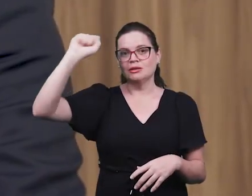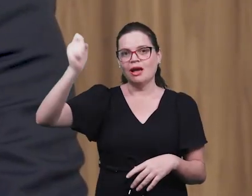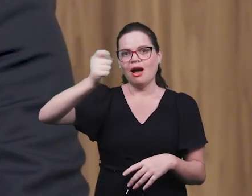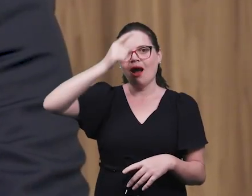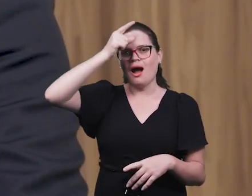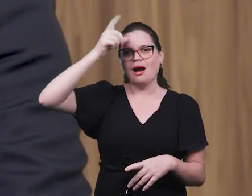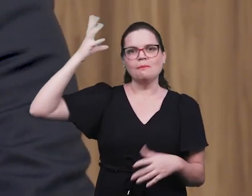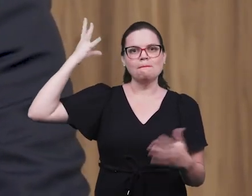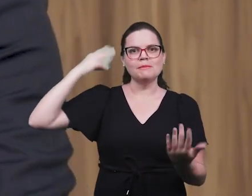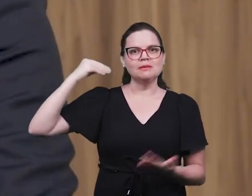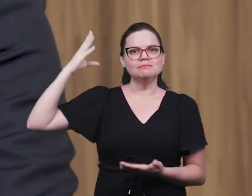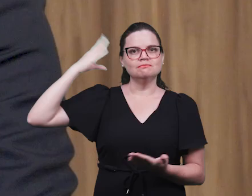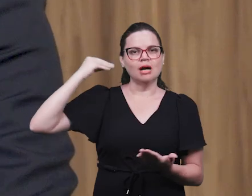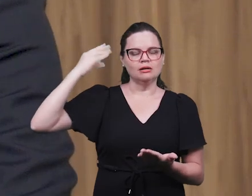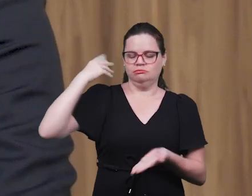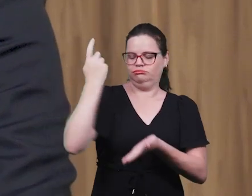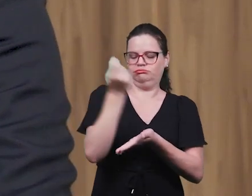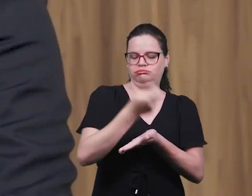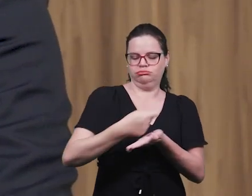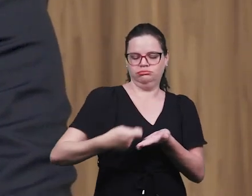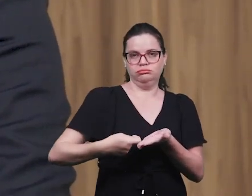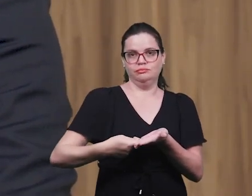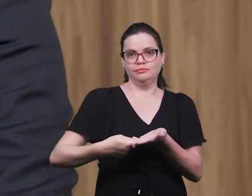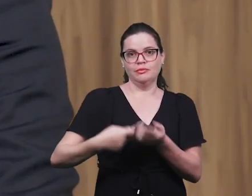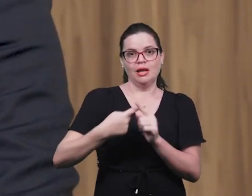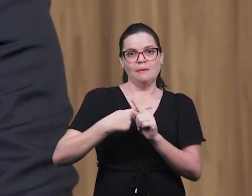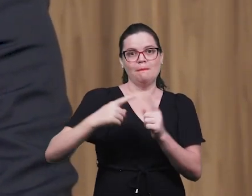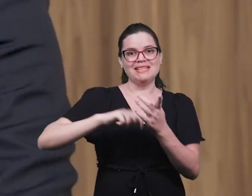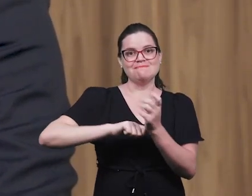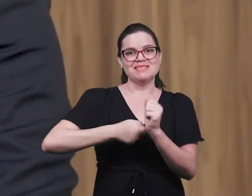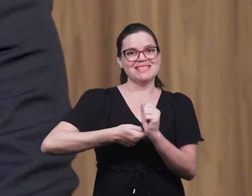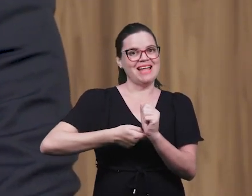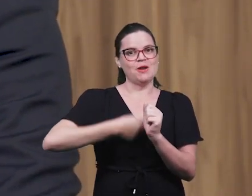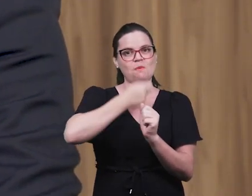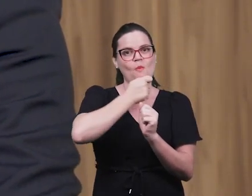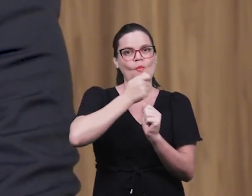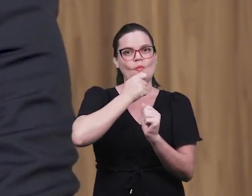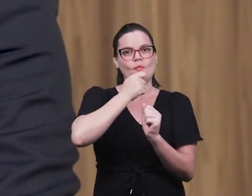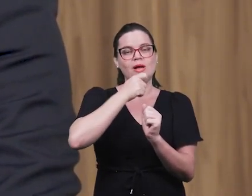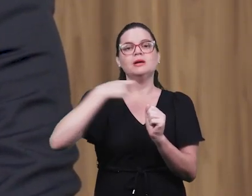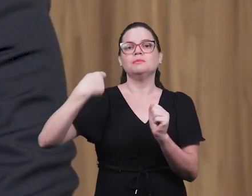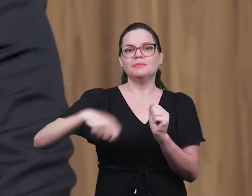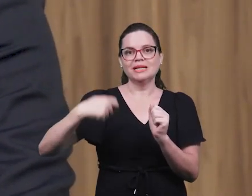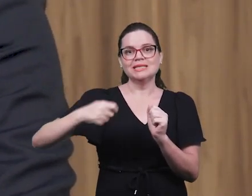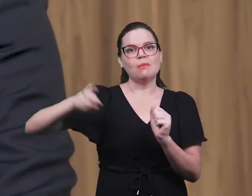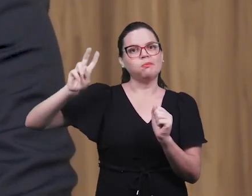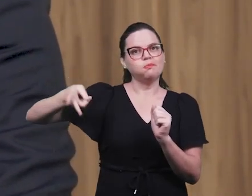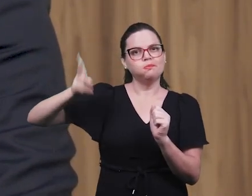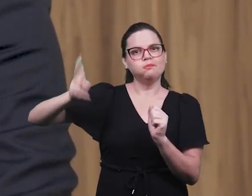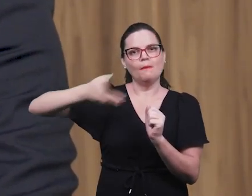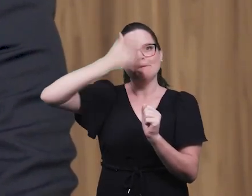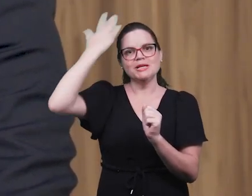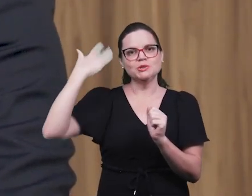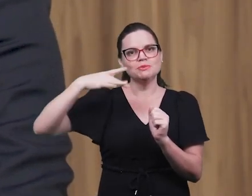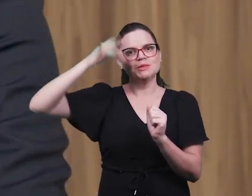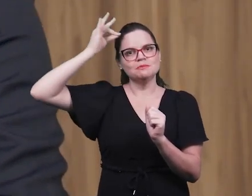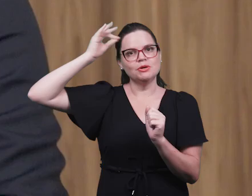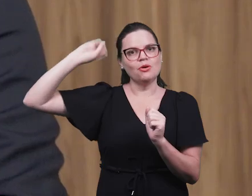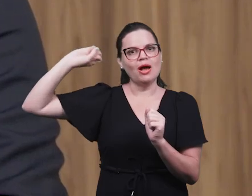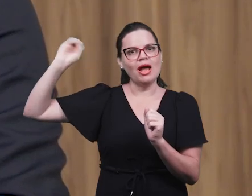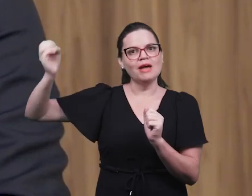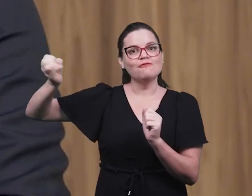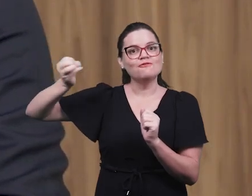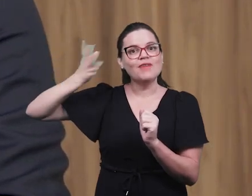inspirou as revele. E quando o Espírito Santo opera na vida do homem,